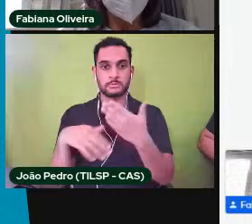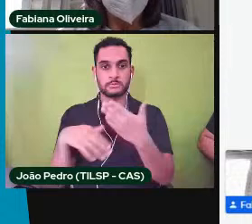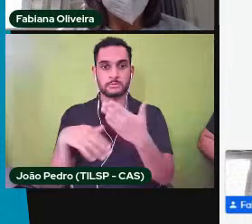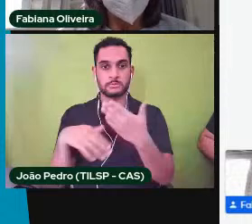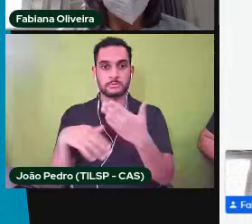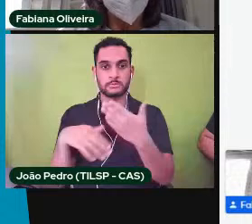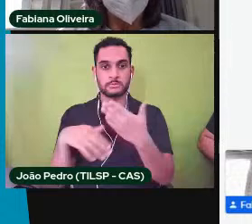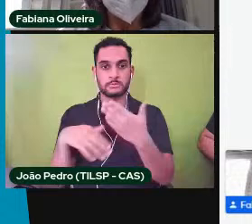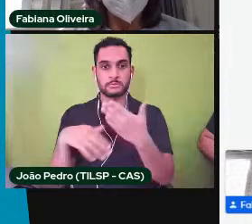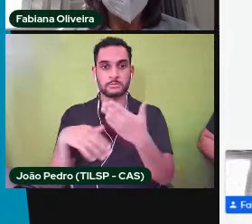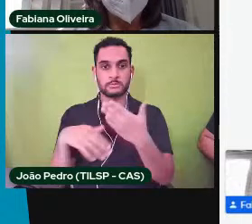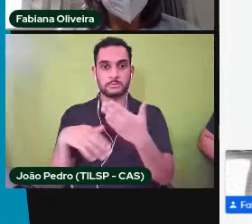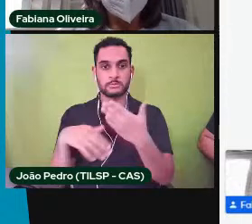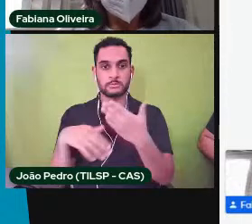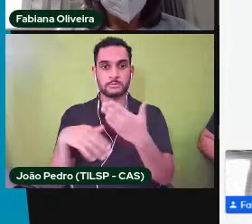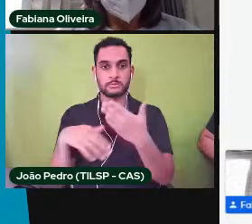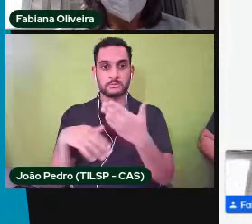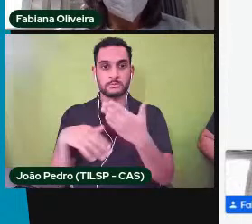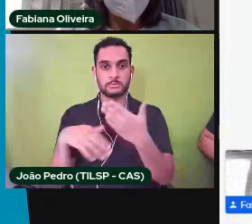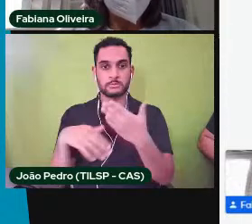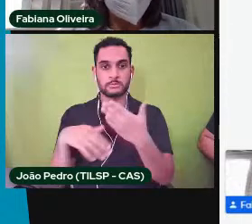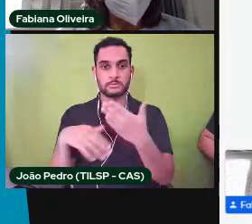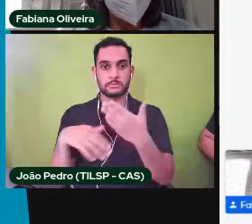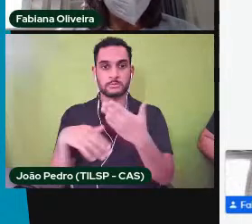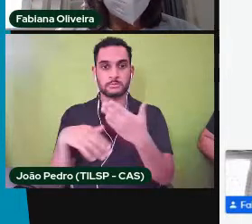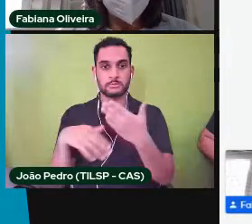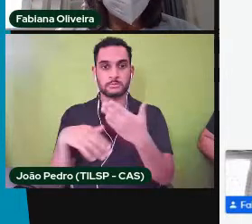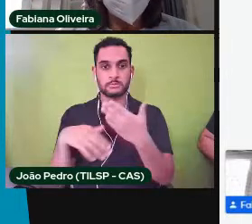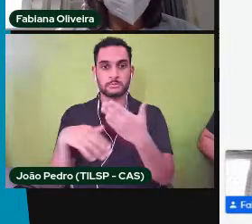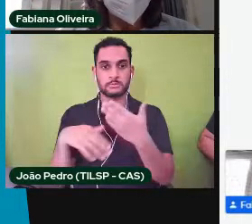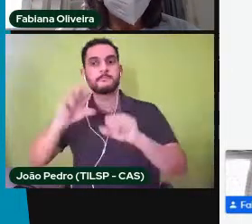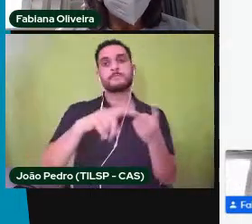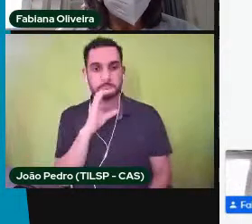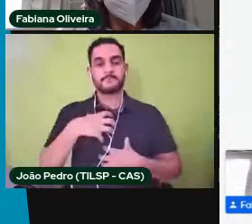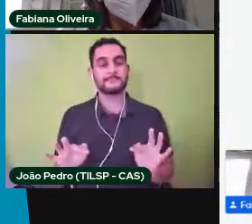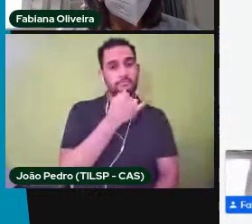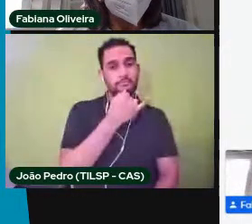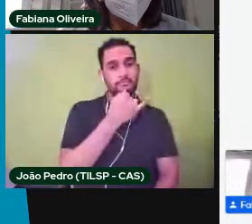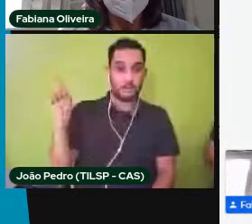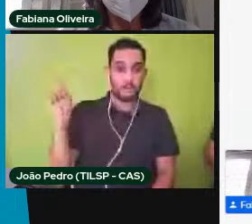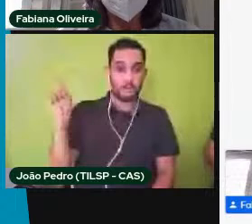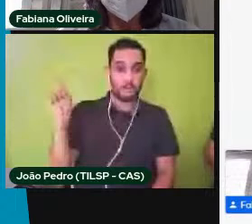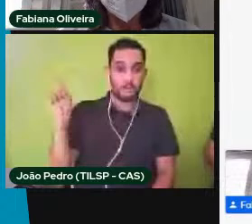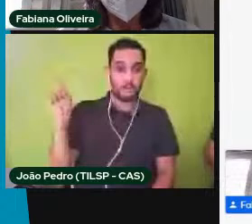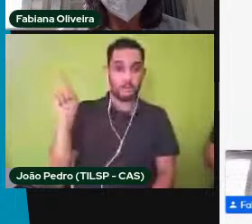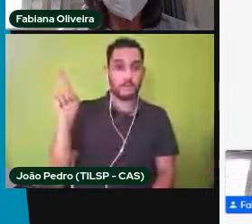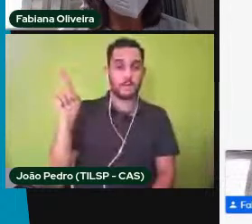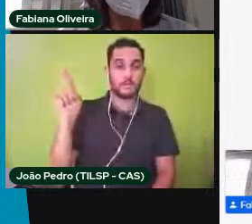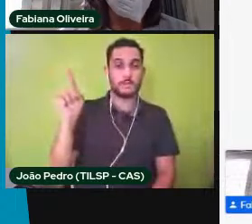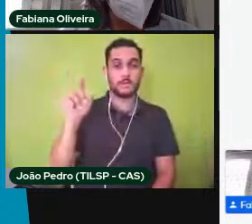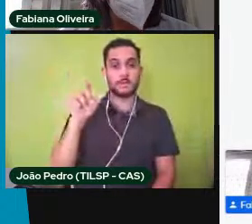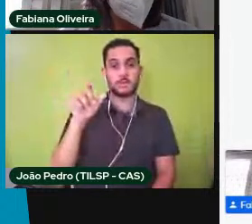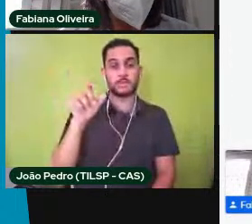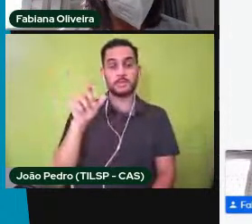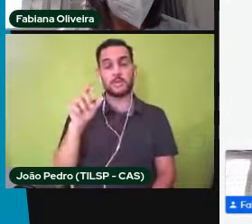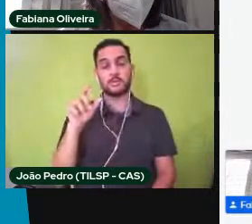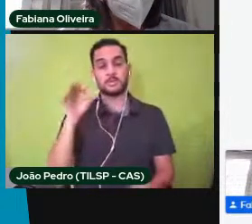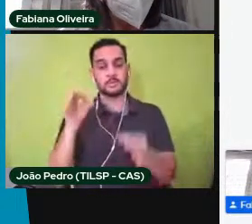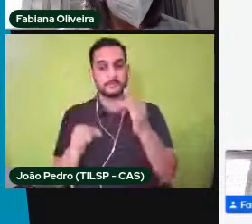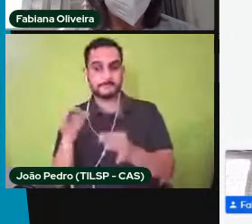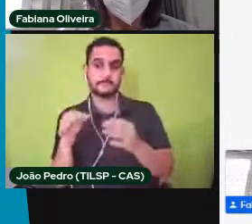nós estamos passando agora lá no STF para discutir a educação, esse